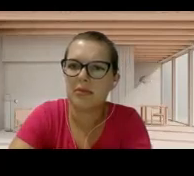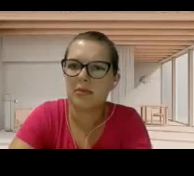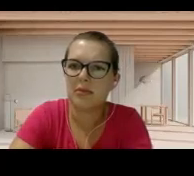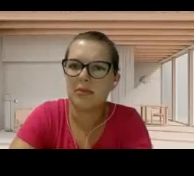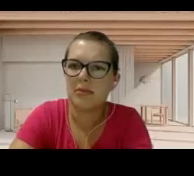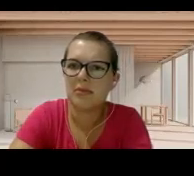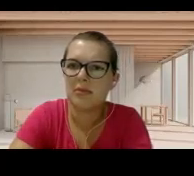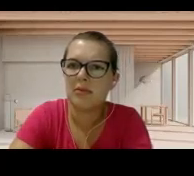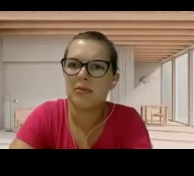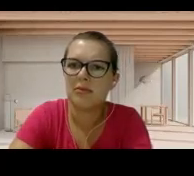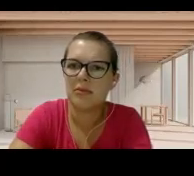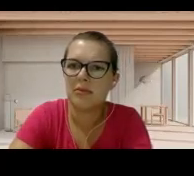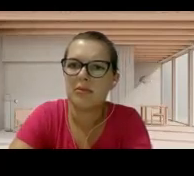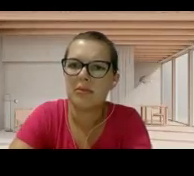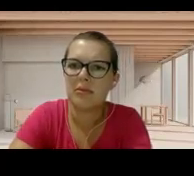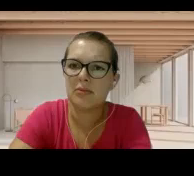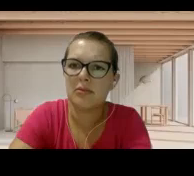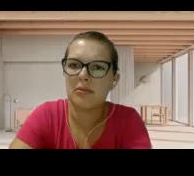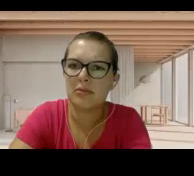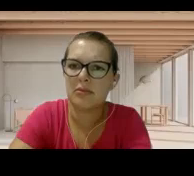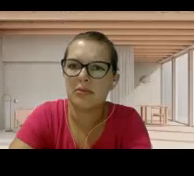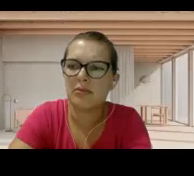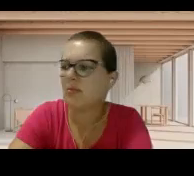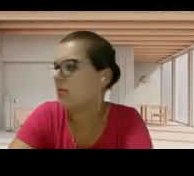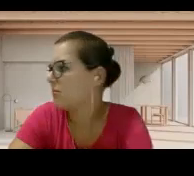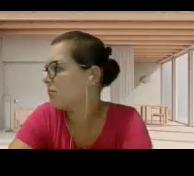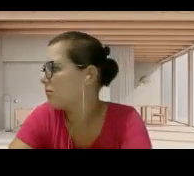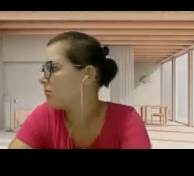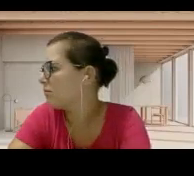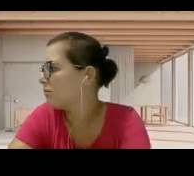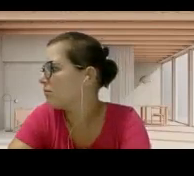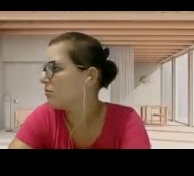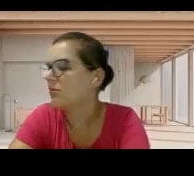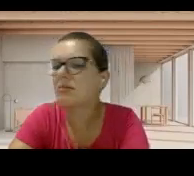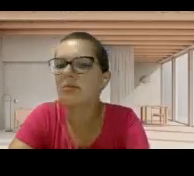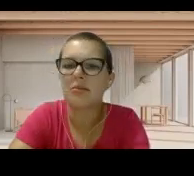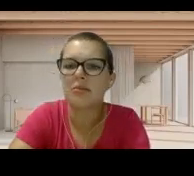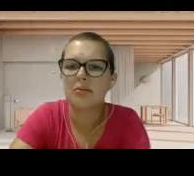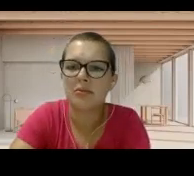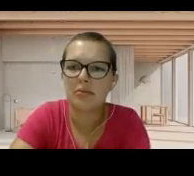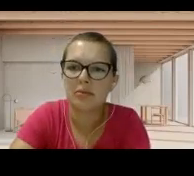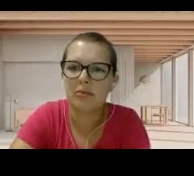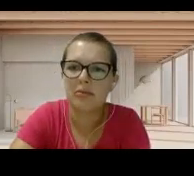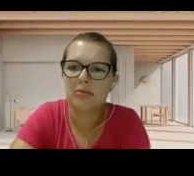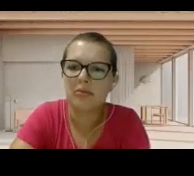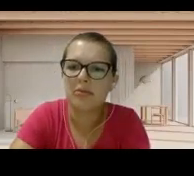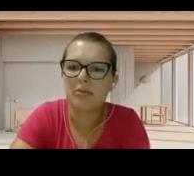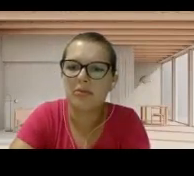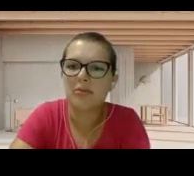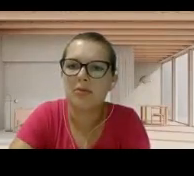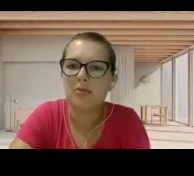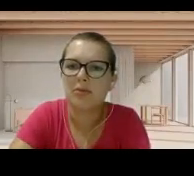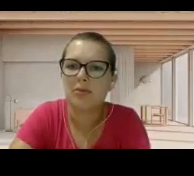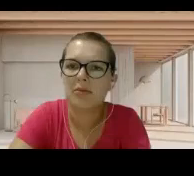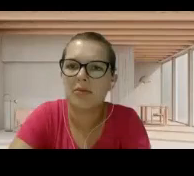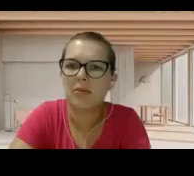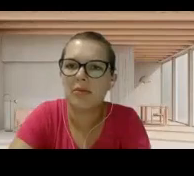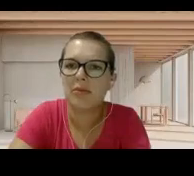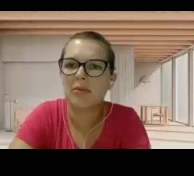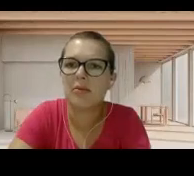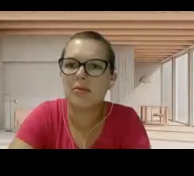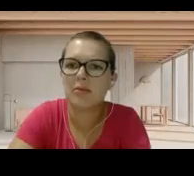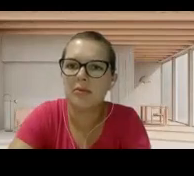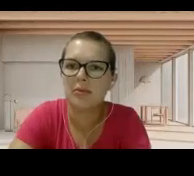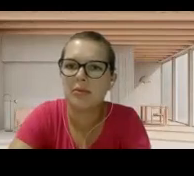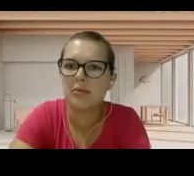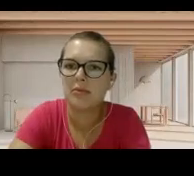mudou um pouco, mas hoje, neste calor, a partir das 5 horas da tarde, por causa do ar-condicionado tal, e